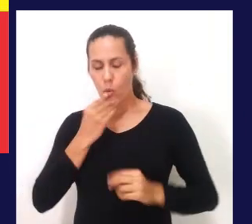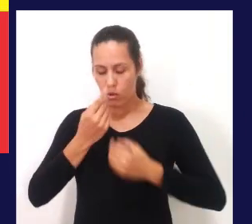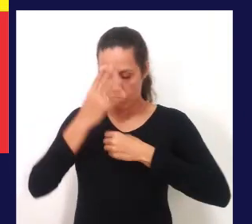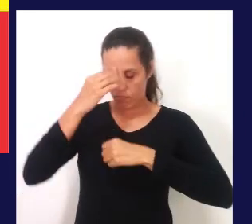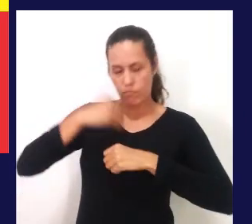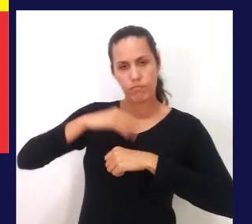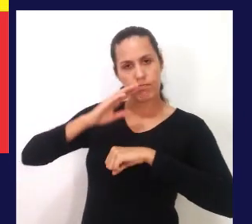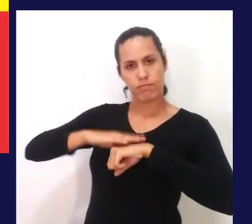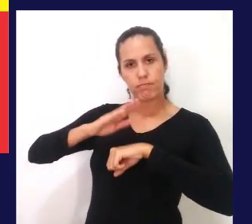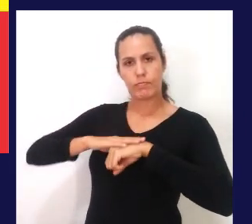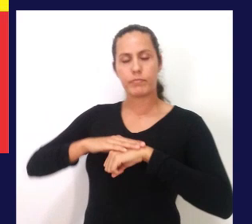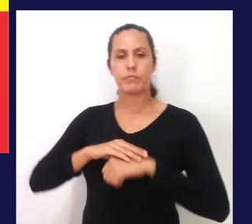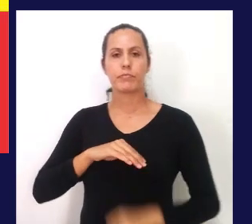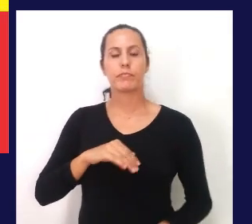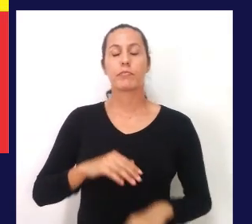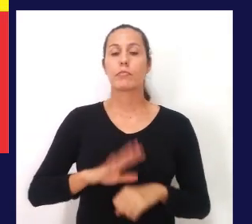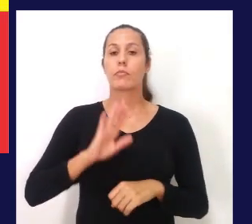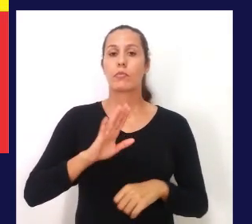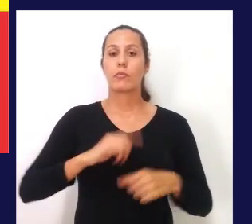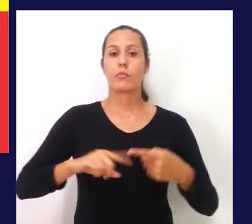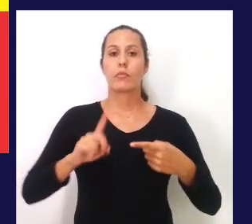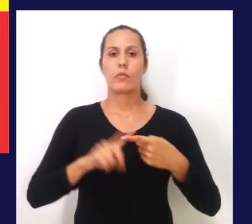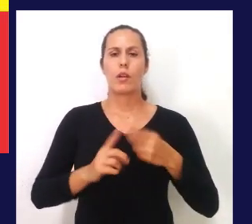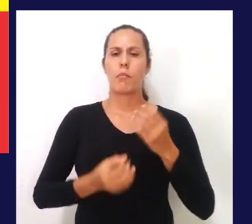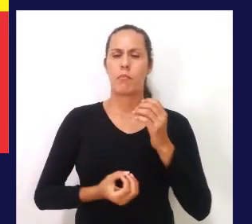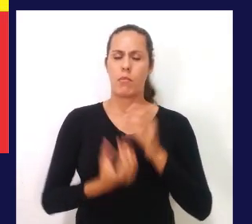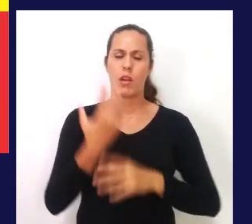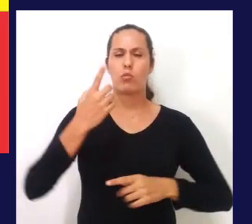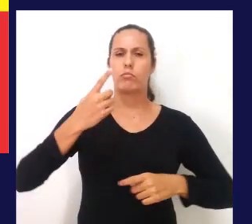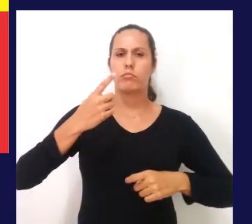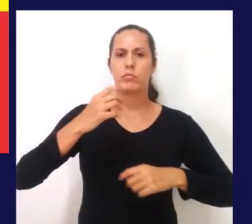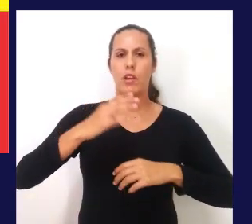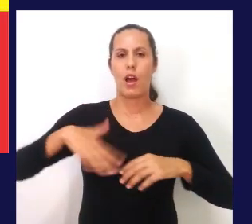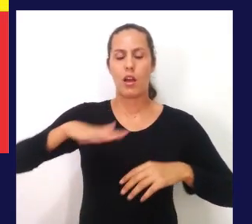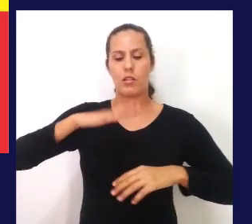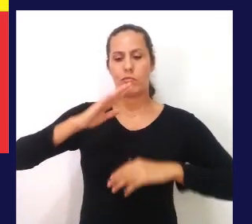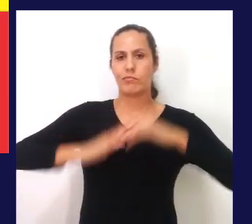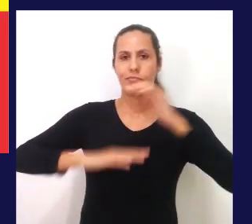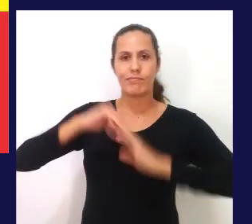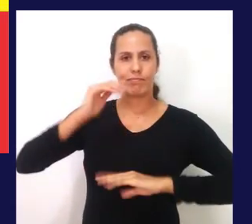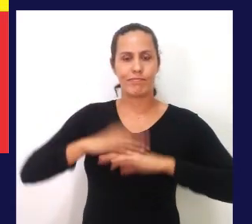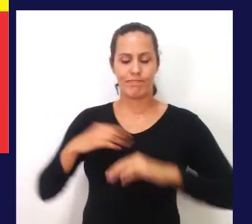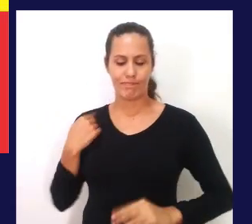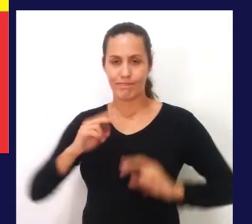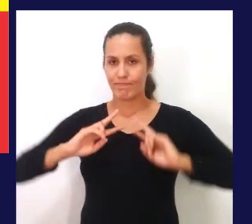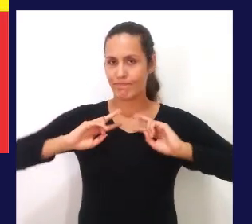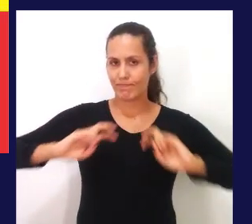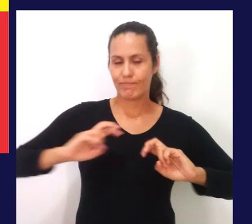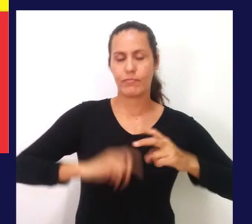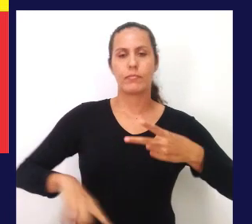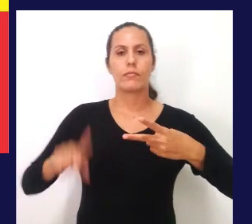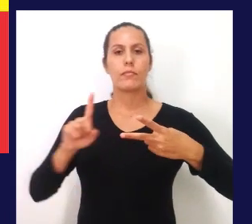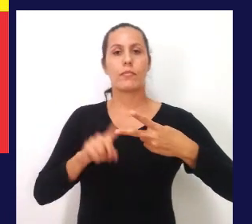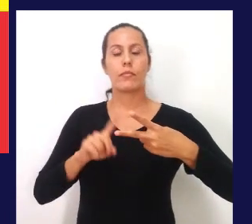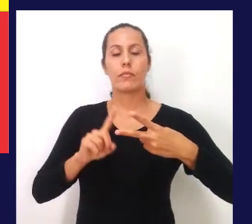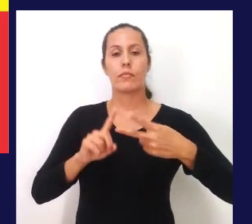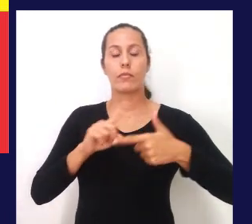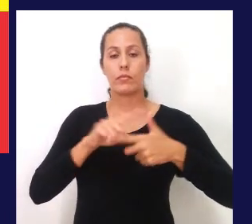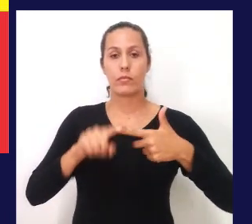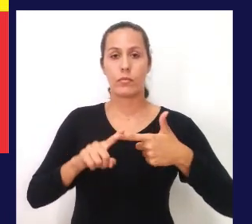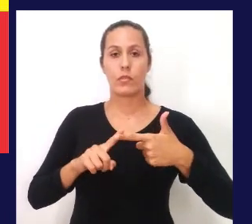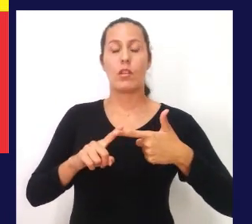o autoconhecimento. Vai ter a descoberta da sexualidade, a descoberta